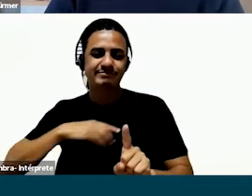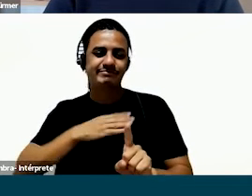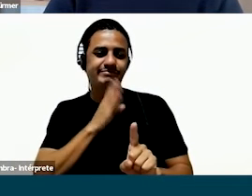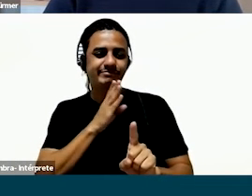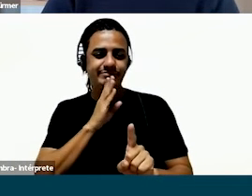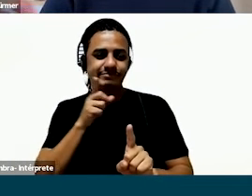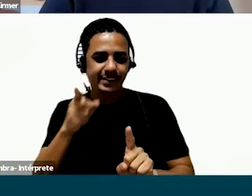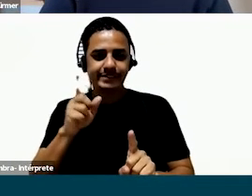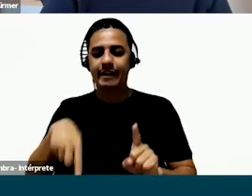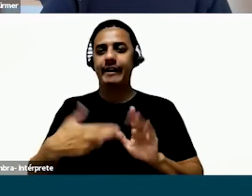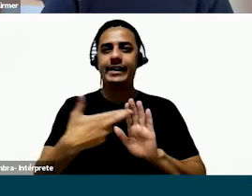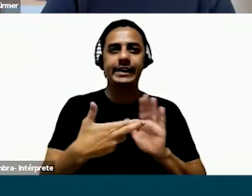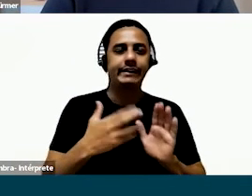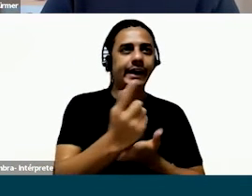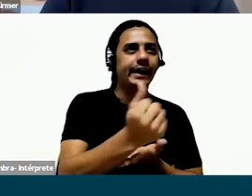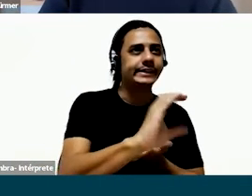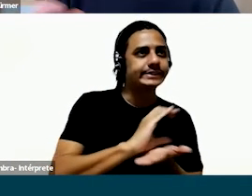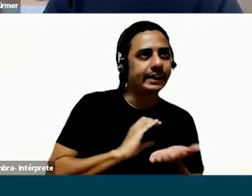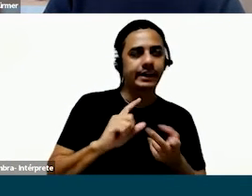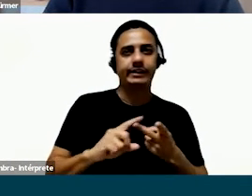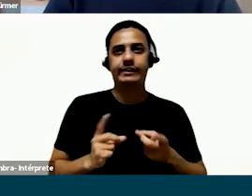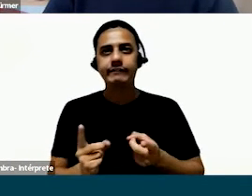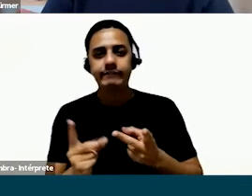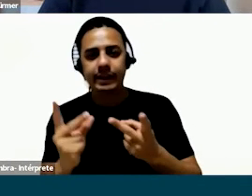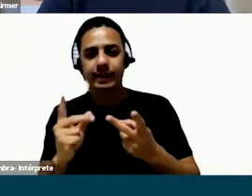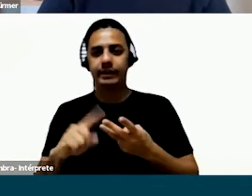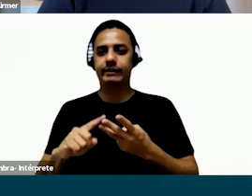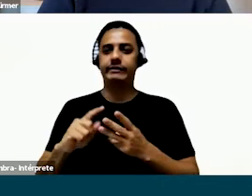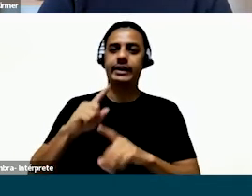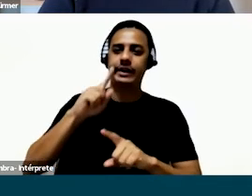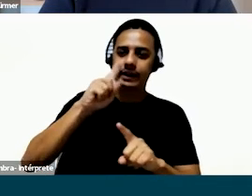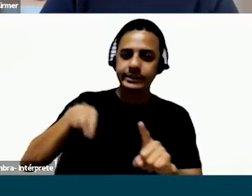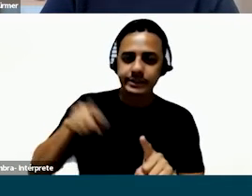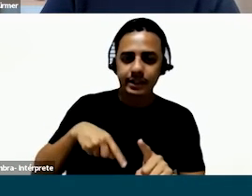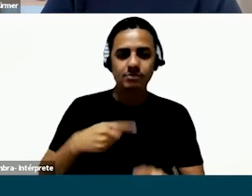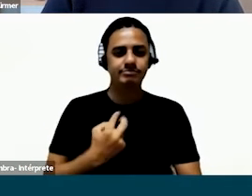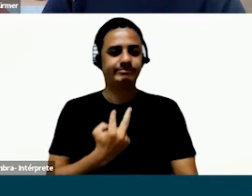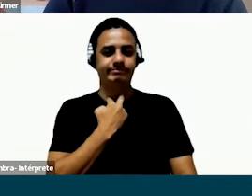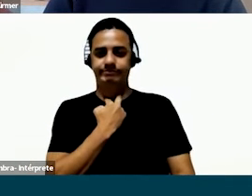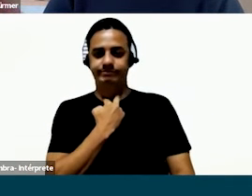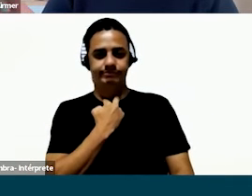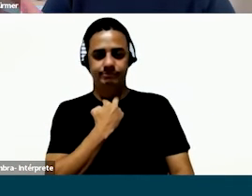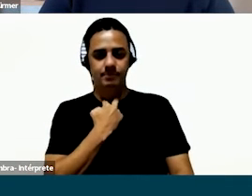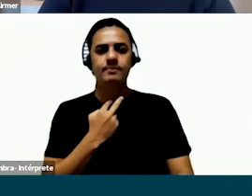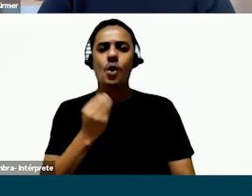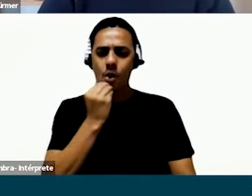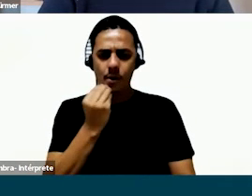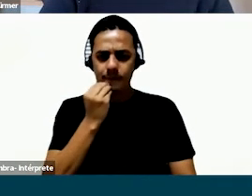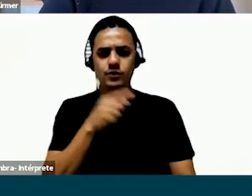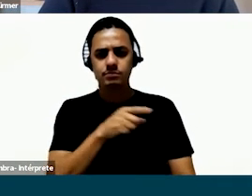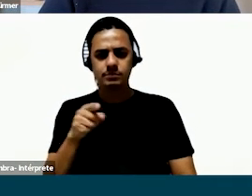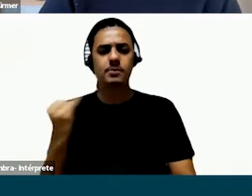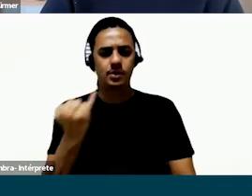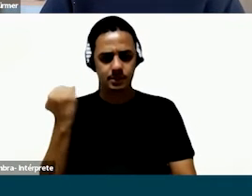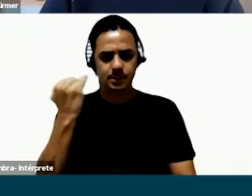costumam ver e que a gente conhece, que são receitas, venda, número de usuários ativos, taxa de cancelamento, etc. É claro, eu não